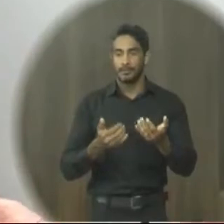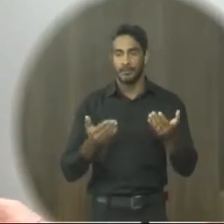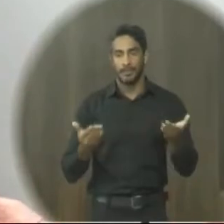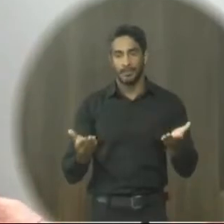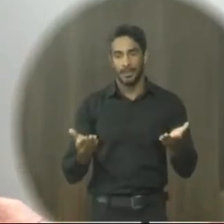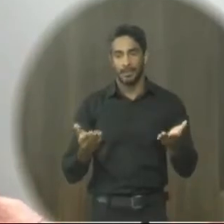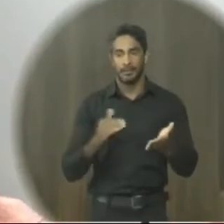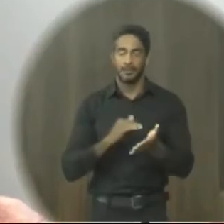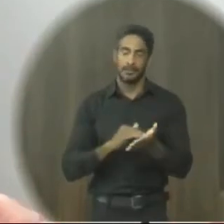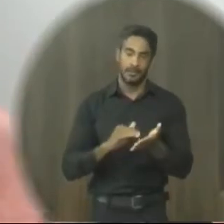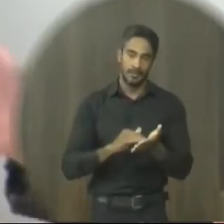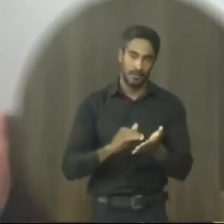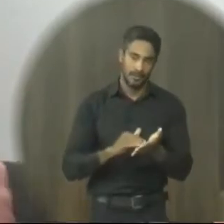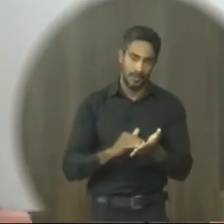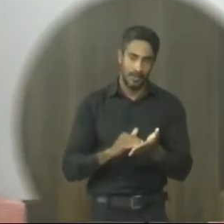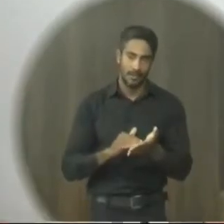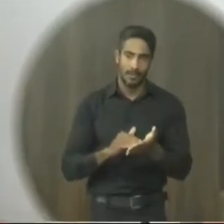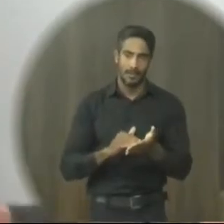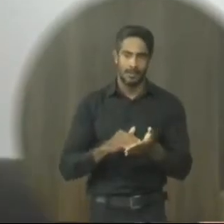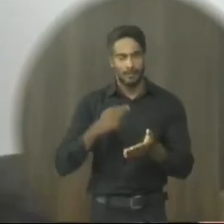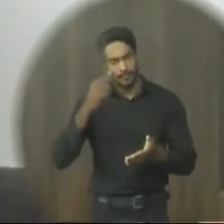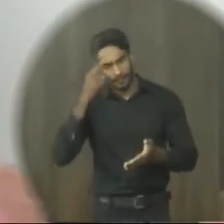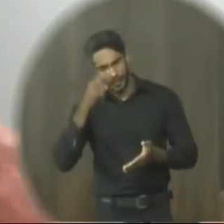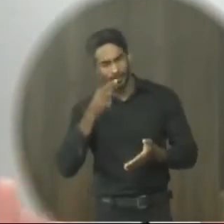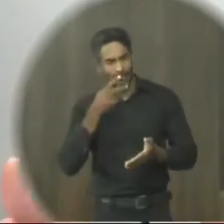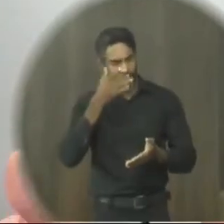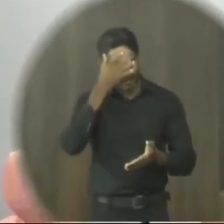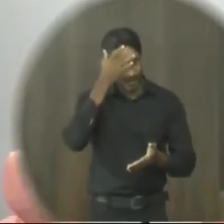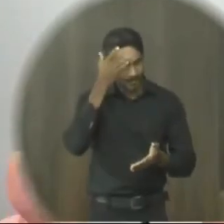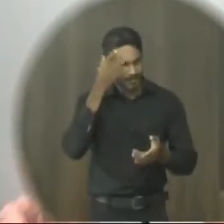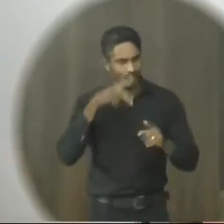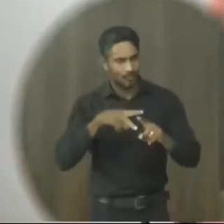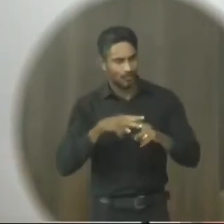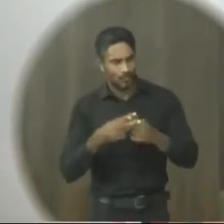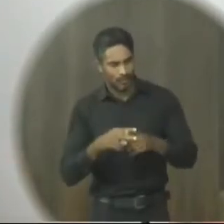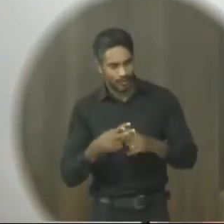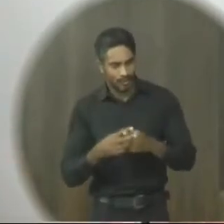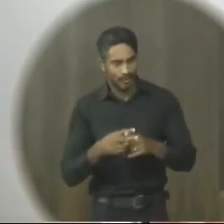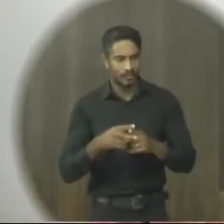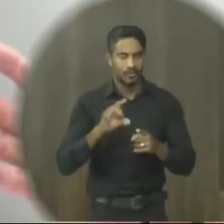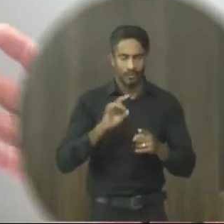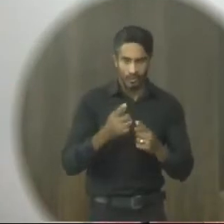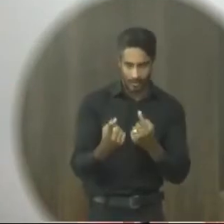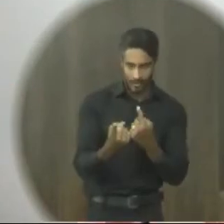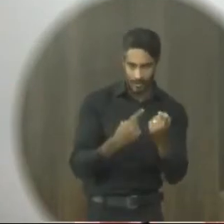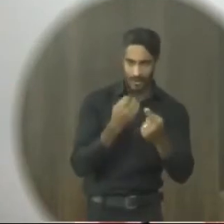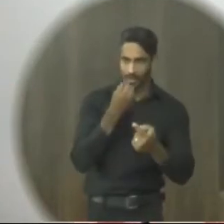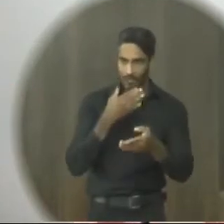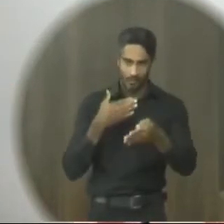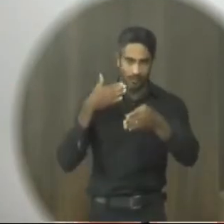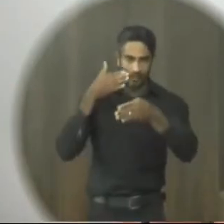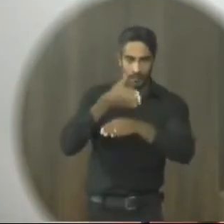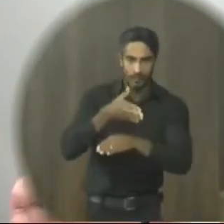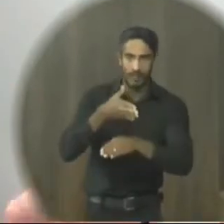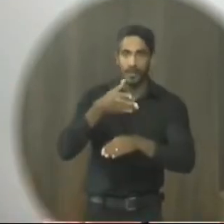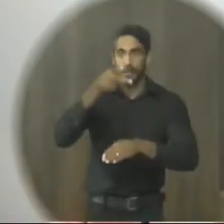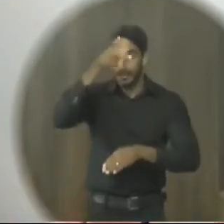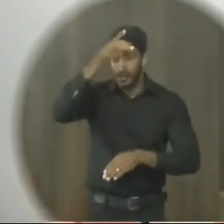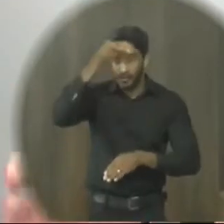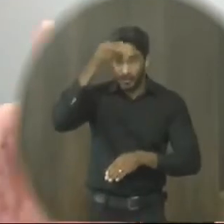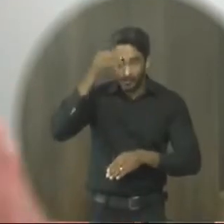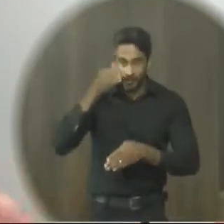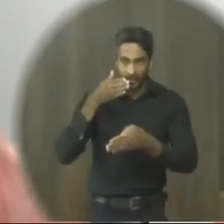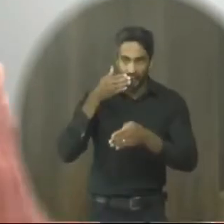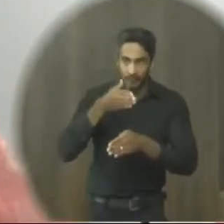isso, secretário. Manda ver, e após o serviço, manda dar uma corrigida. Só sai estrada boa, onde é que o prefeito vai? Onde é que o prefeito